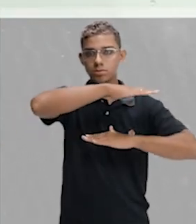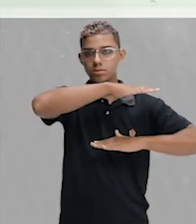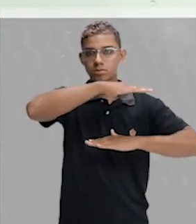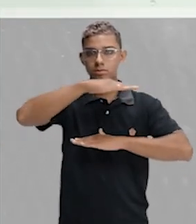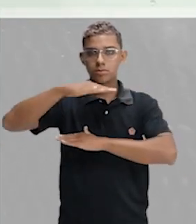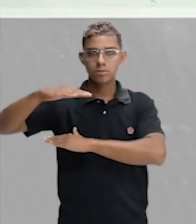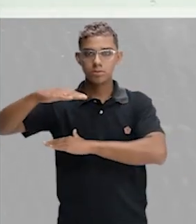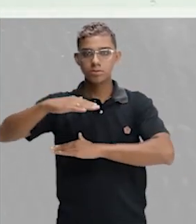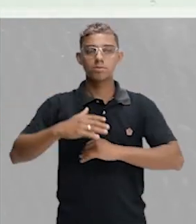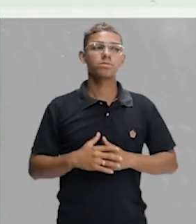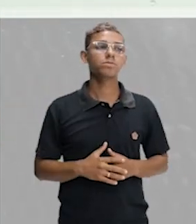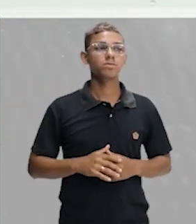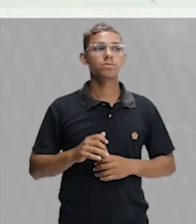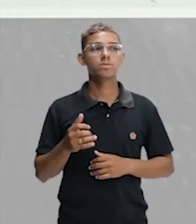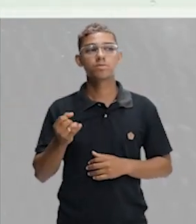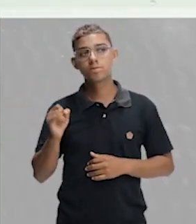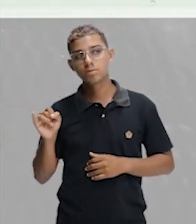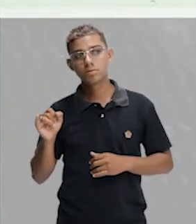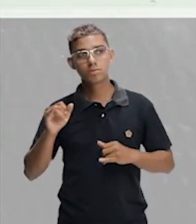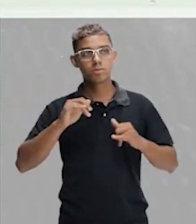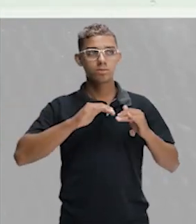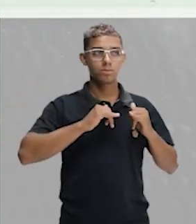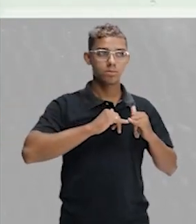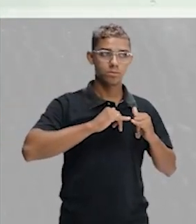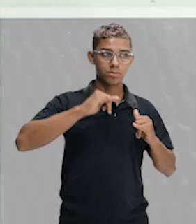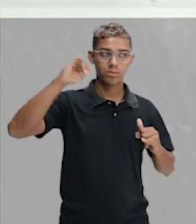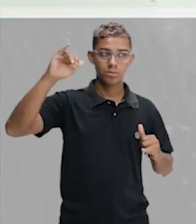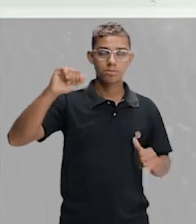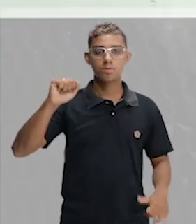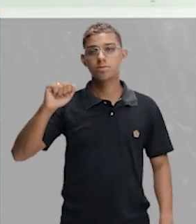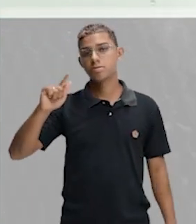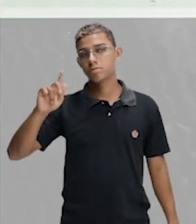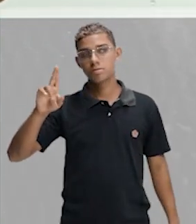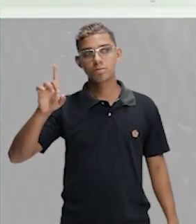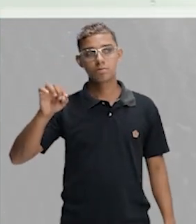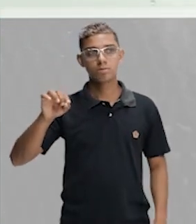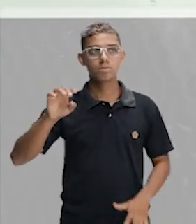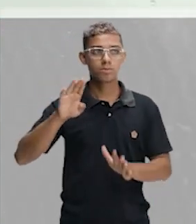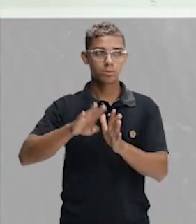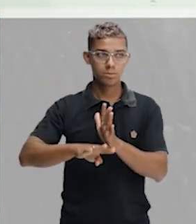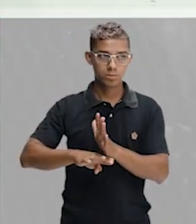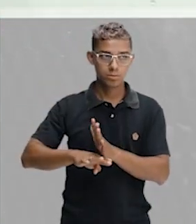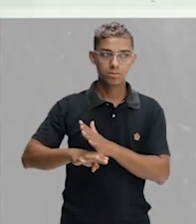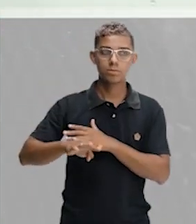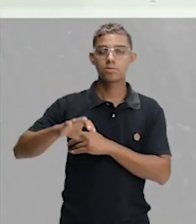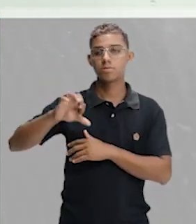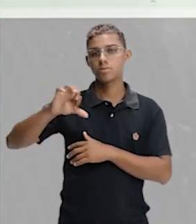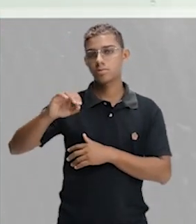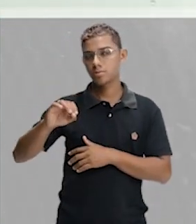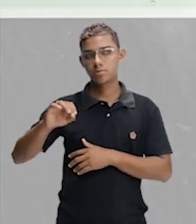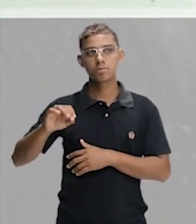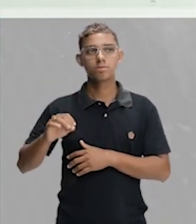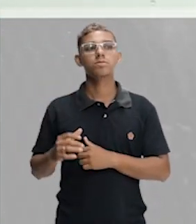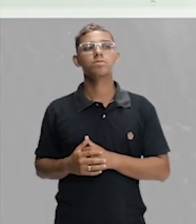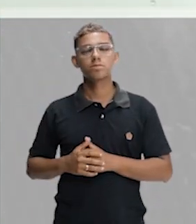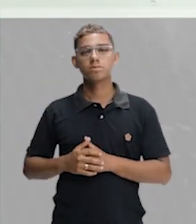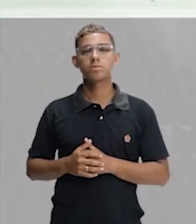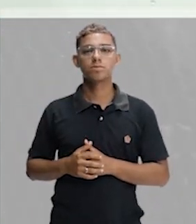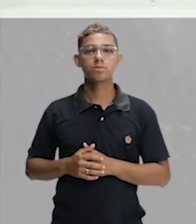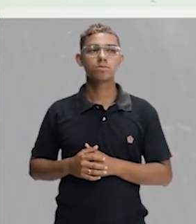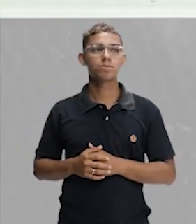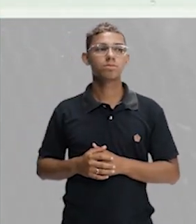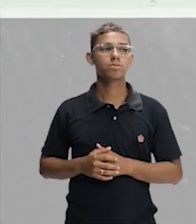angular é zero se ela for fazer um ângulo agudo é um ângulo menor do que 90 você tem um coeficiente angular positivo